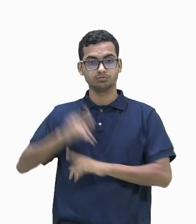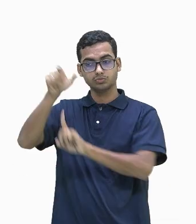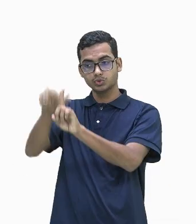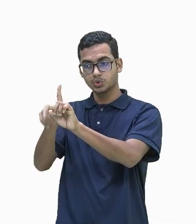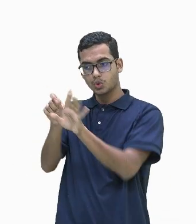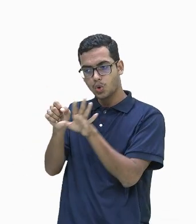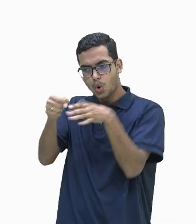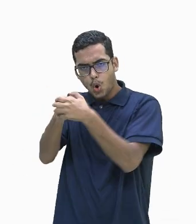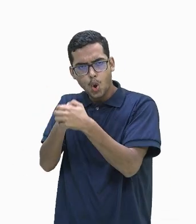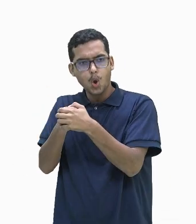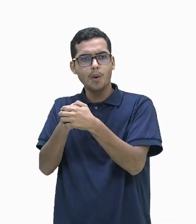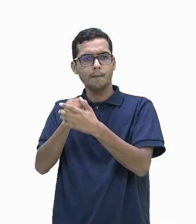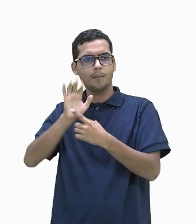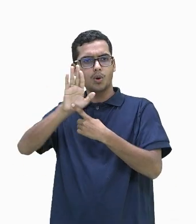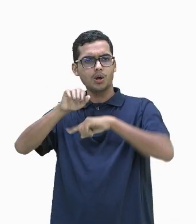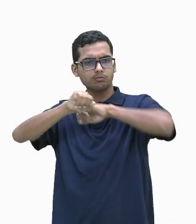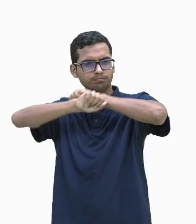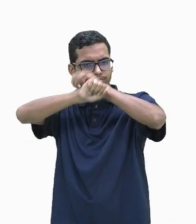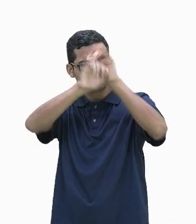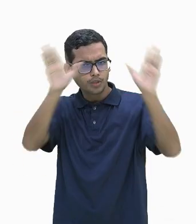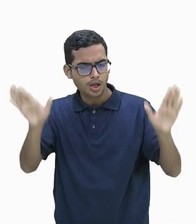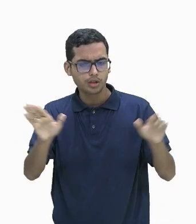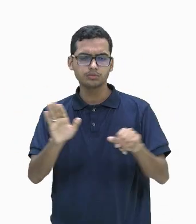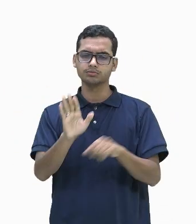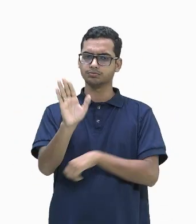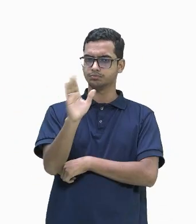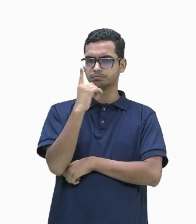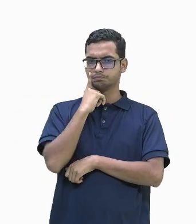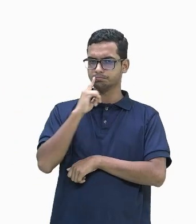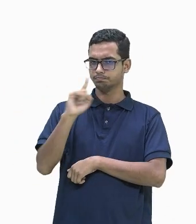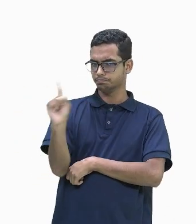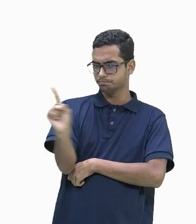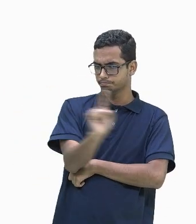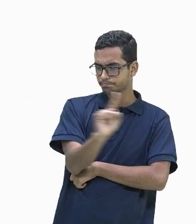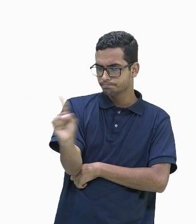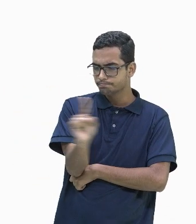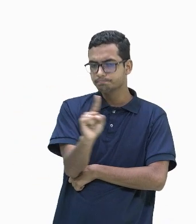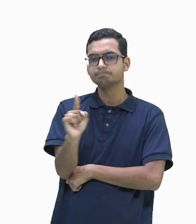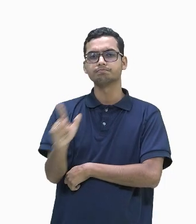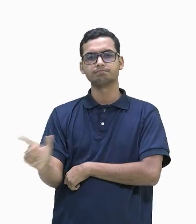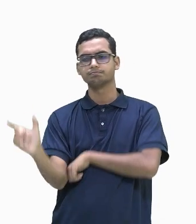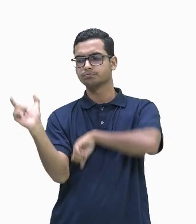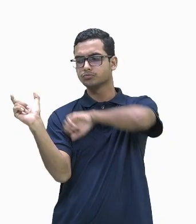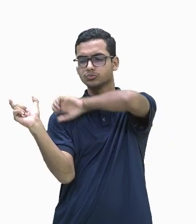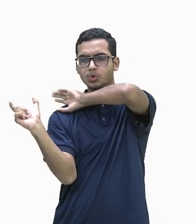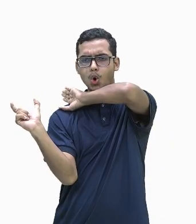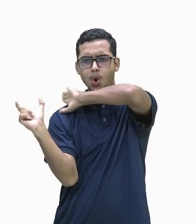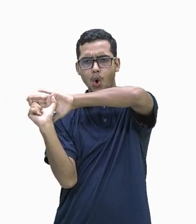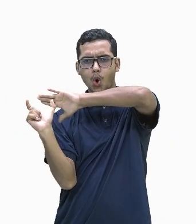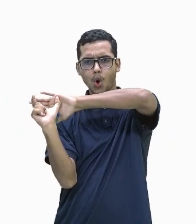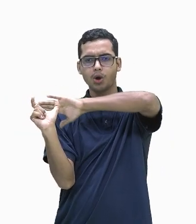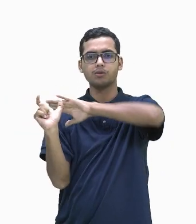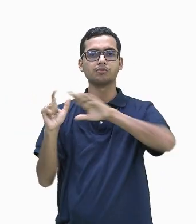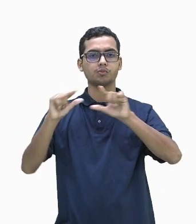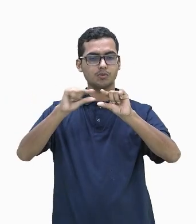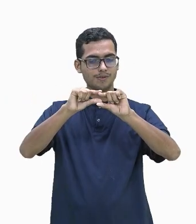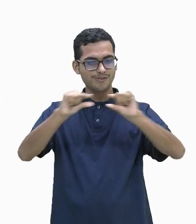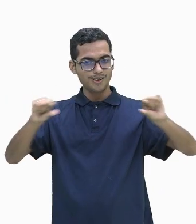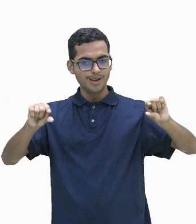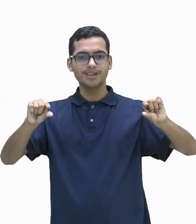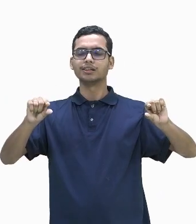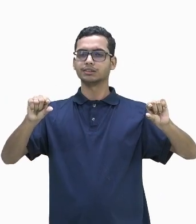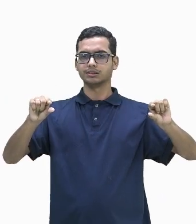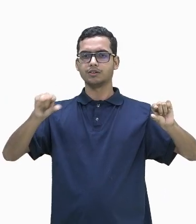forma explícita, ou seja, ele não está escrito, não está falado, né? Se for uma oração, um discurso oral, né? Ele não